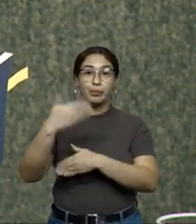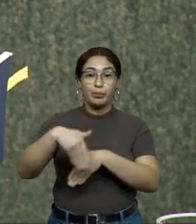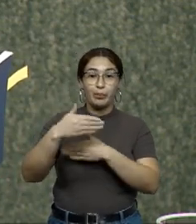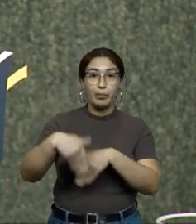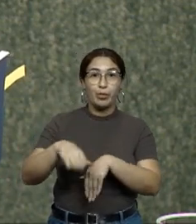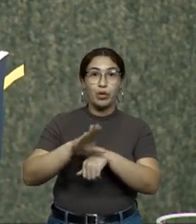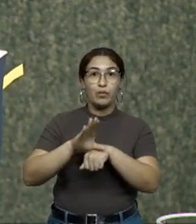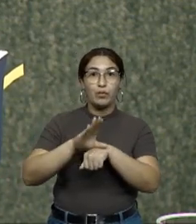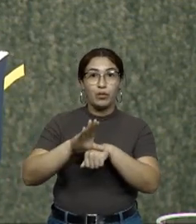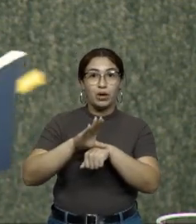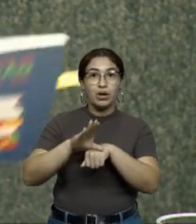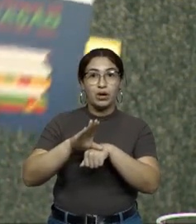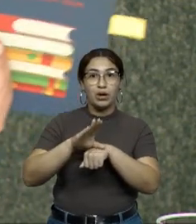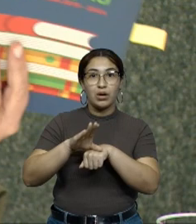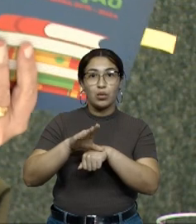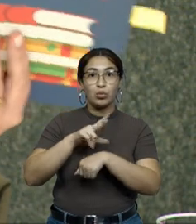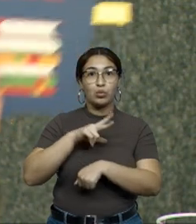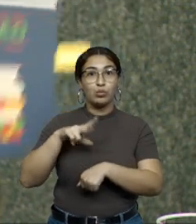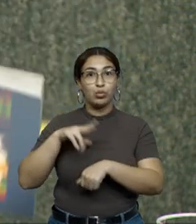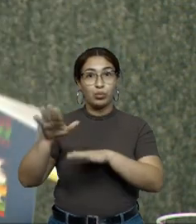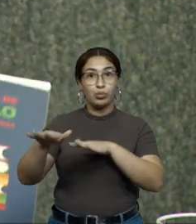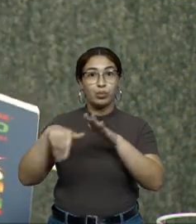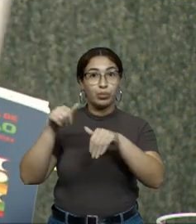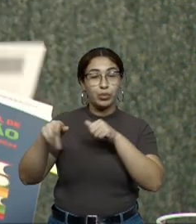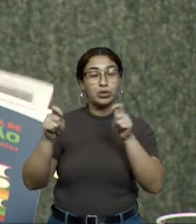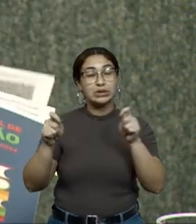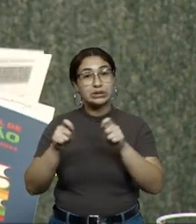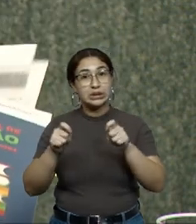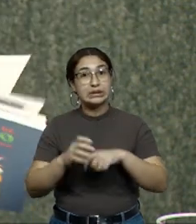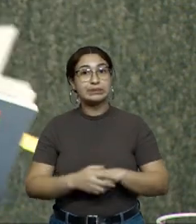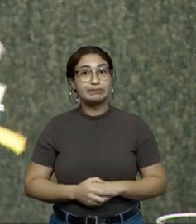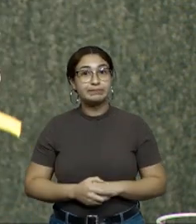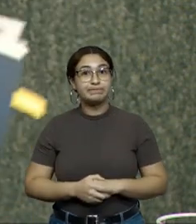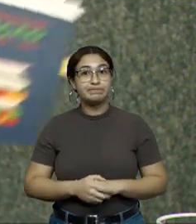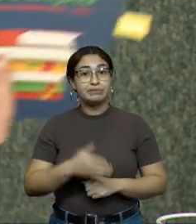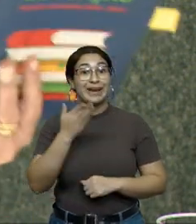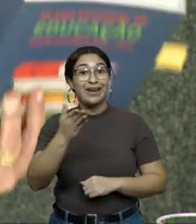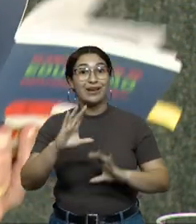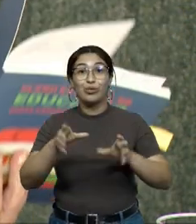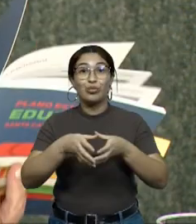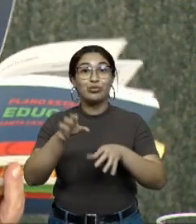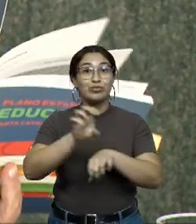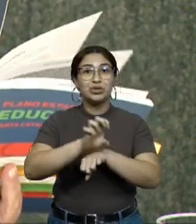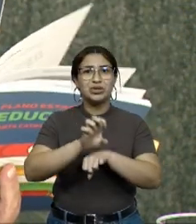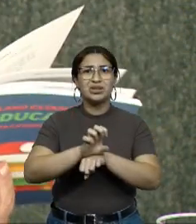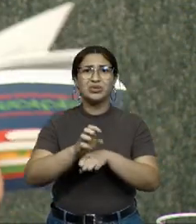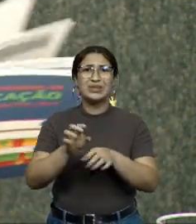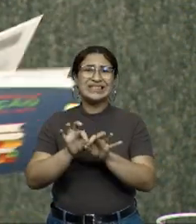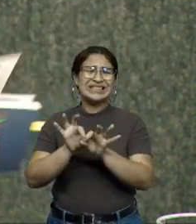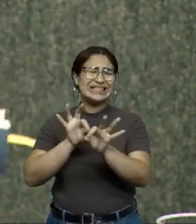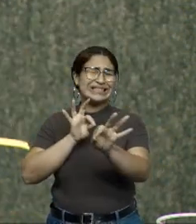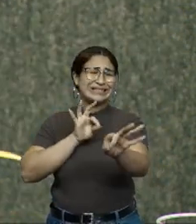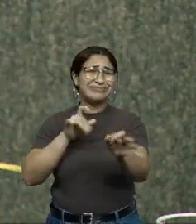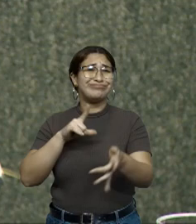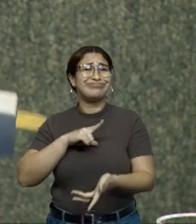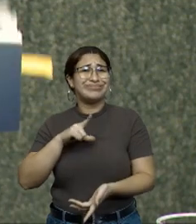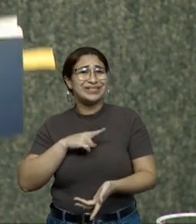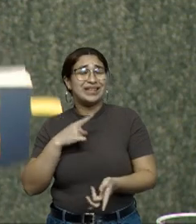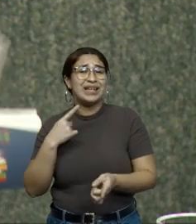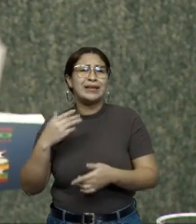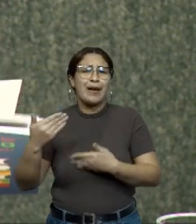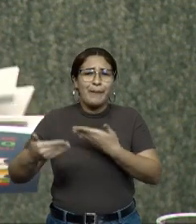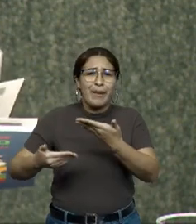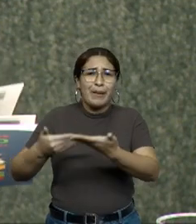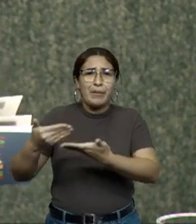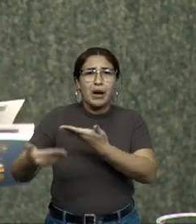redes de ensino e aqui eu tô falando da rede estadual Isso tá muito distante nós temos um processo